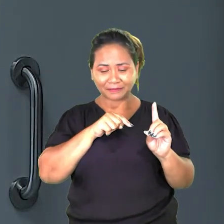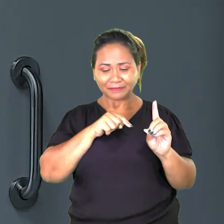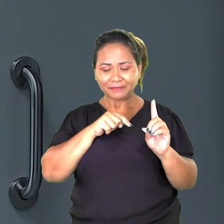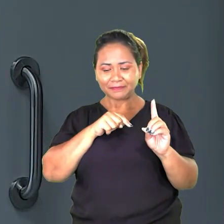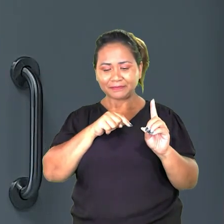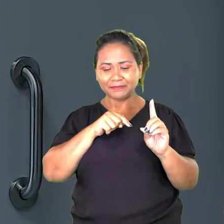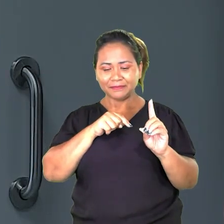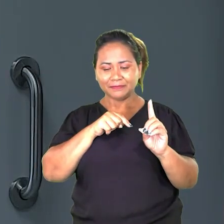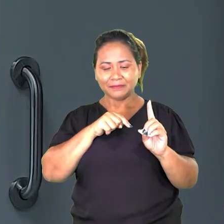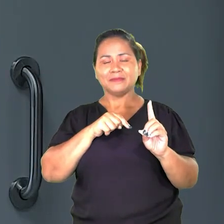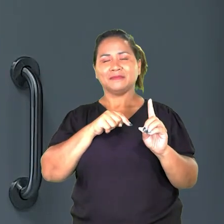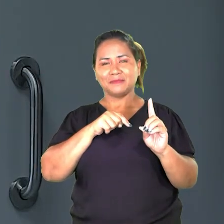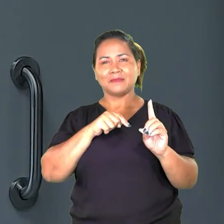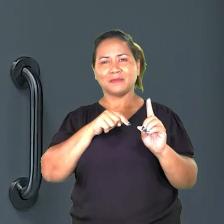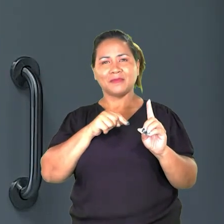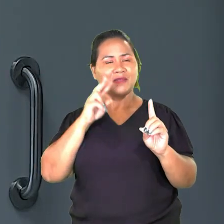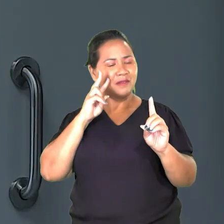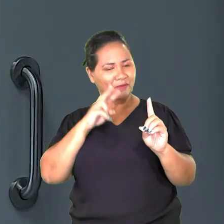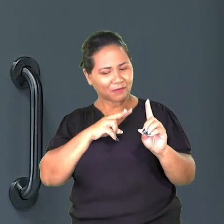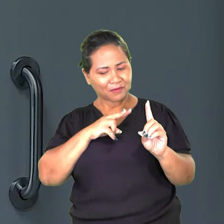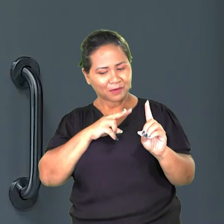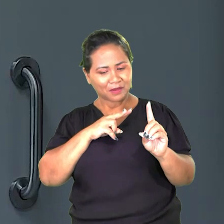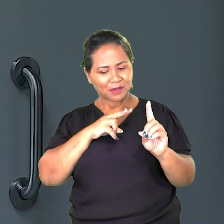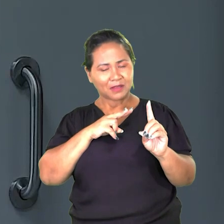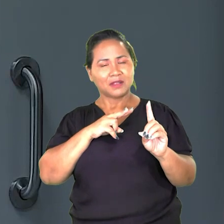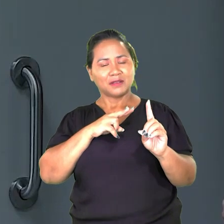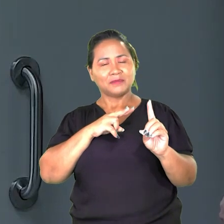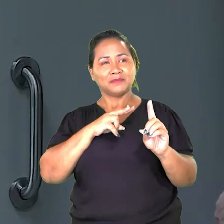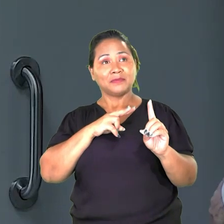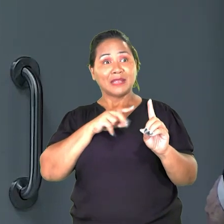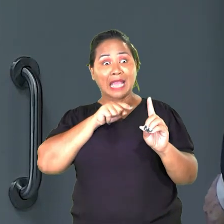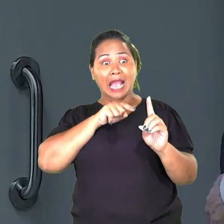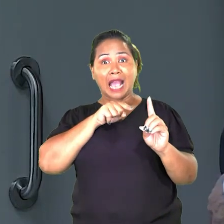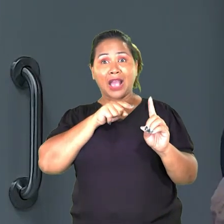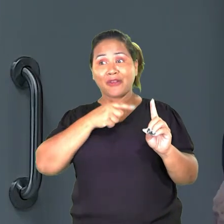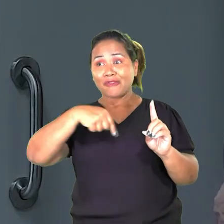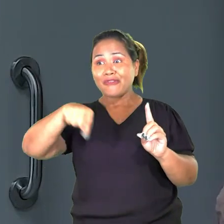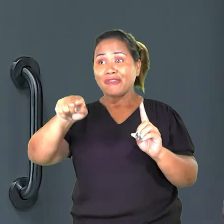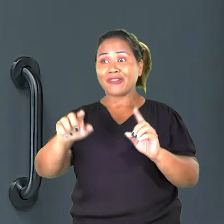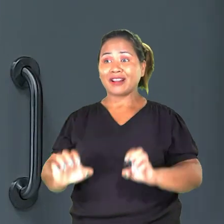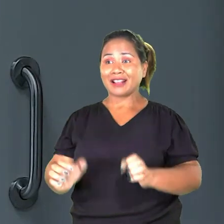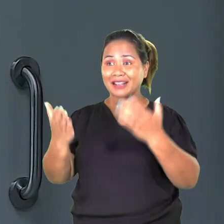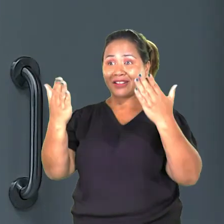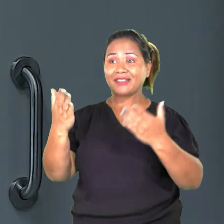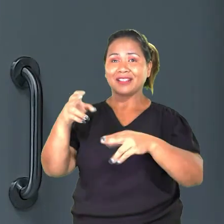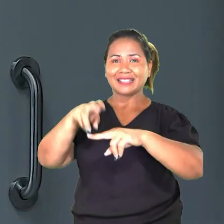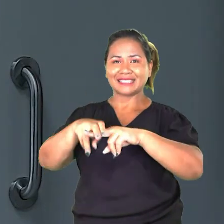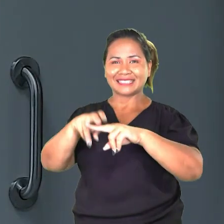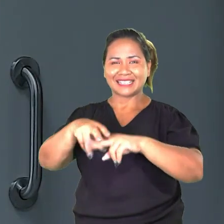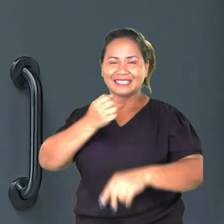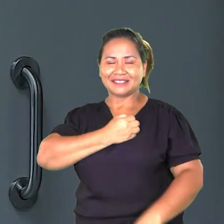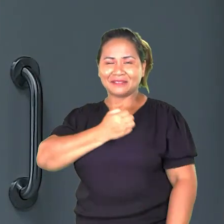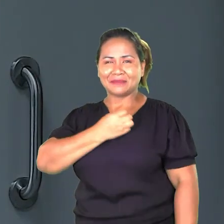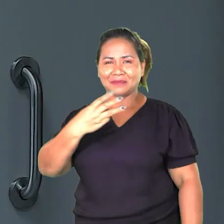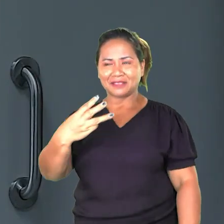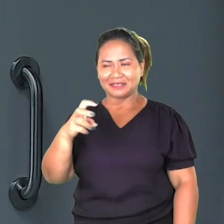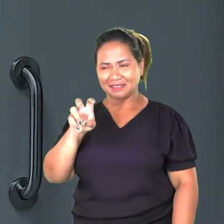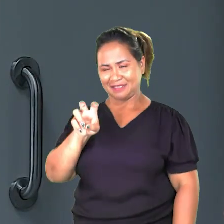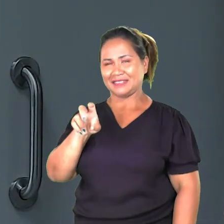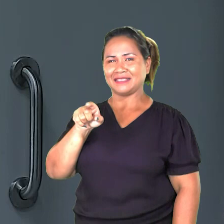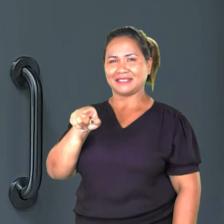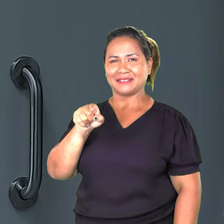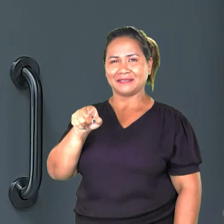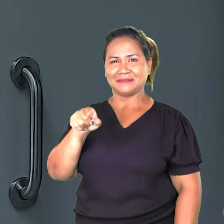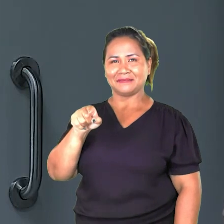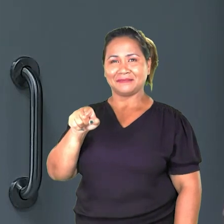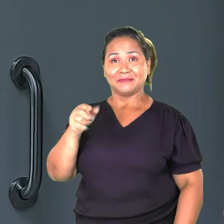novo membro foi em Paulo Bonfim, para ocupar a cadeira número 35, que hoje é ocupada